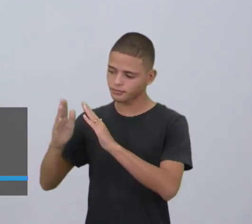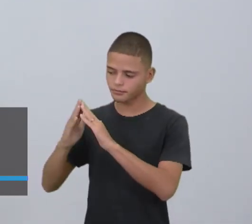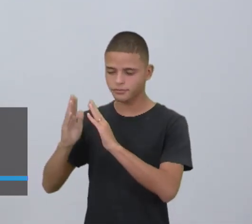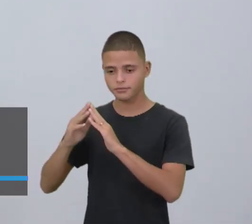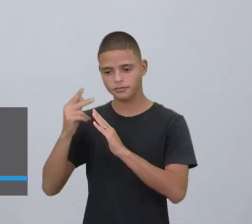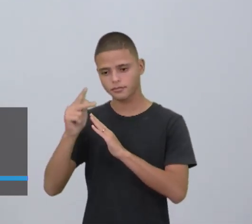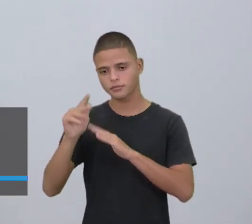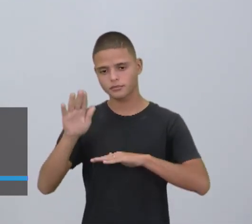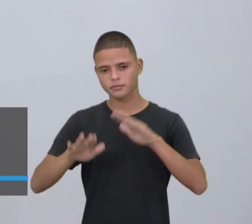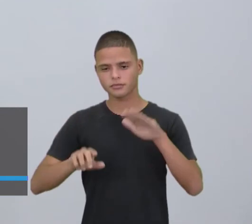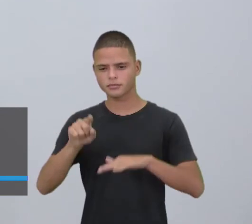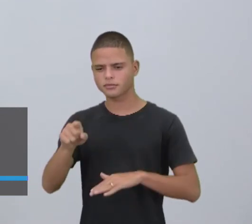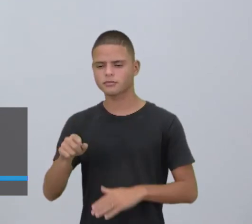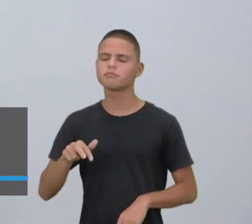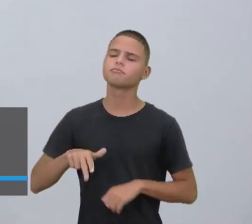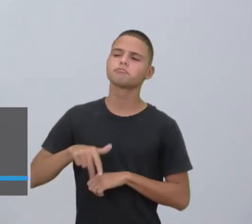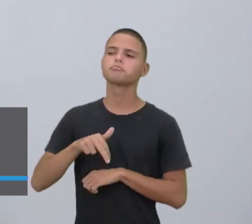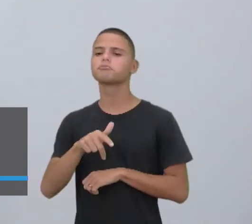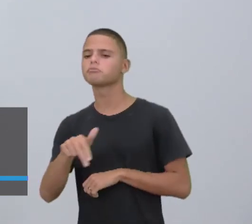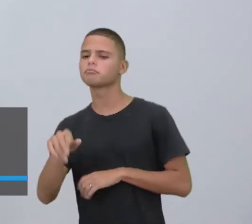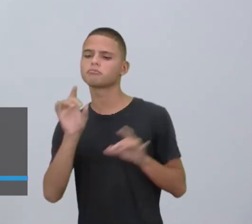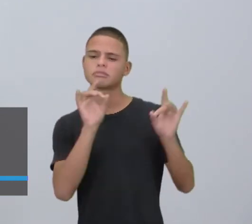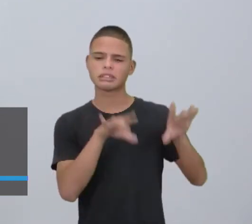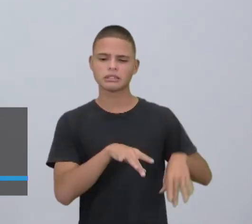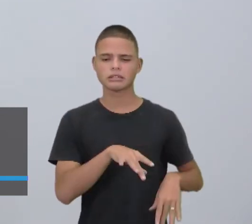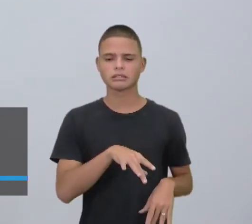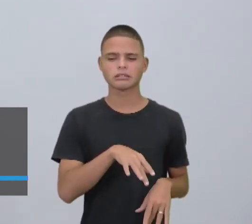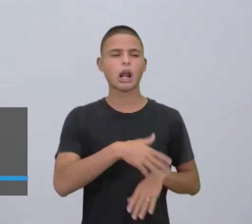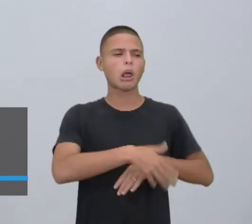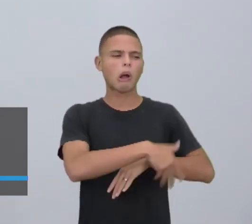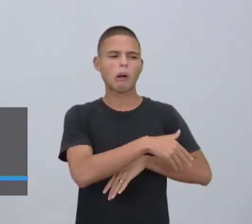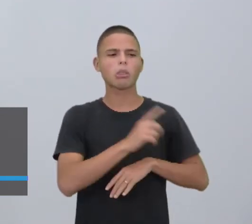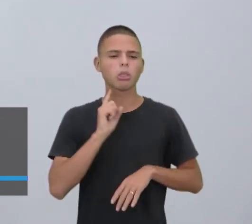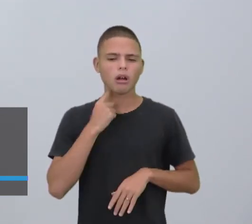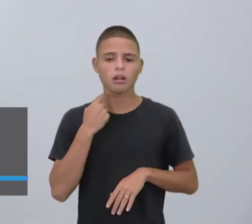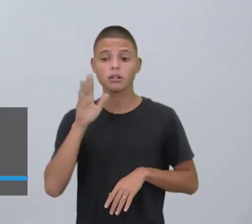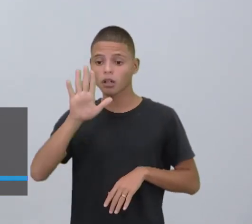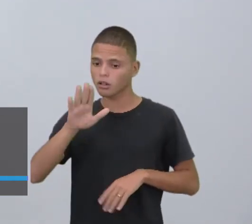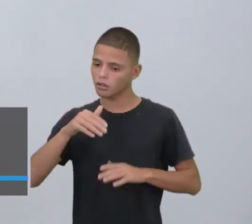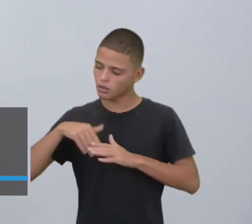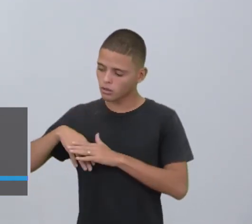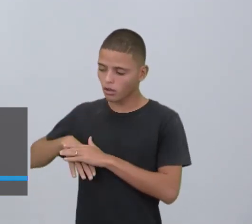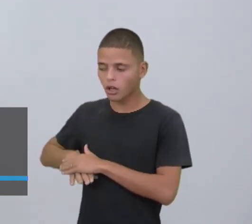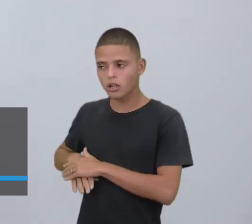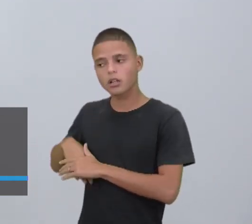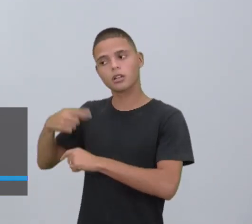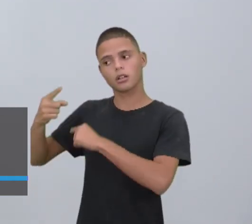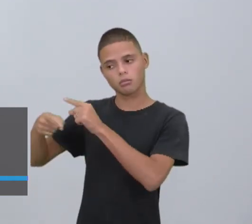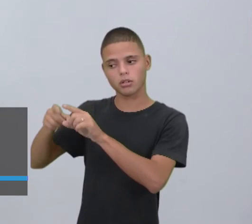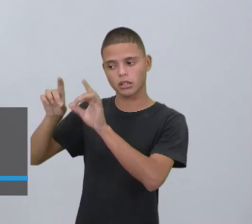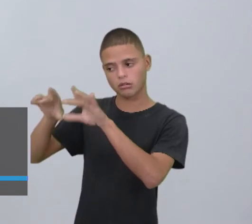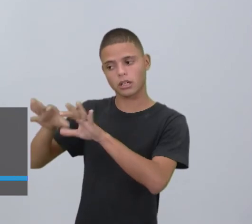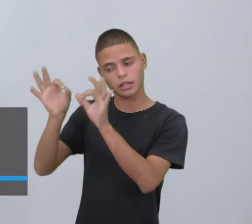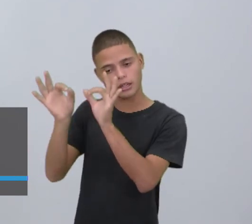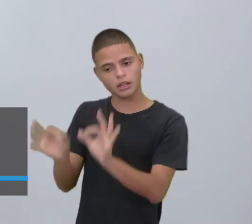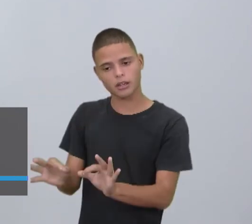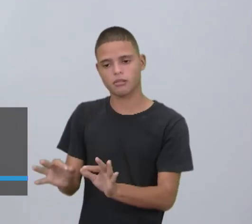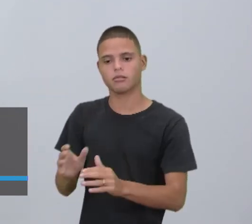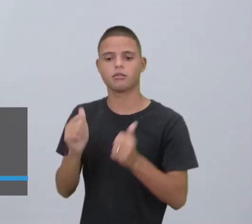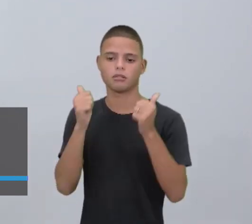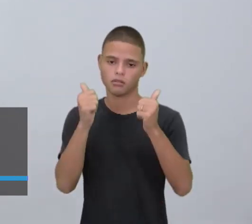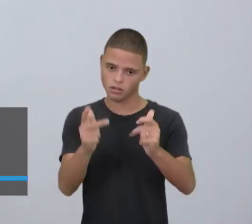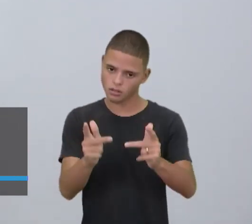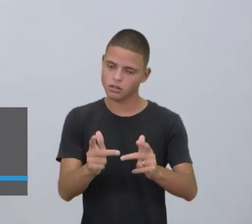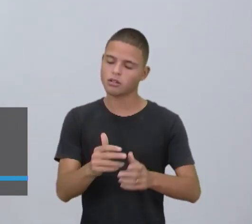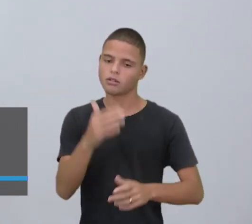está andando na rua, não joga o lixo na rua, né? Já guarda para quando achar uma lixeira, jogar na lixeira. Então, assim,